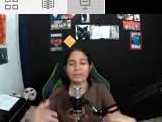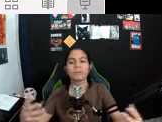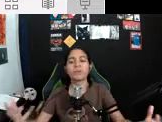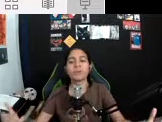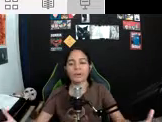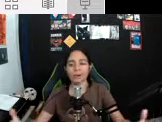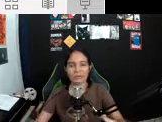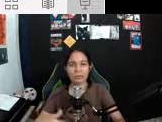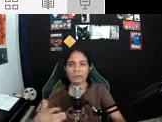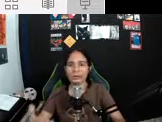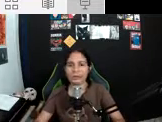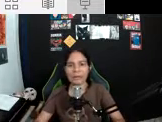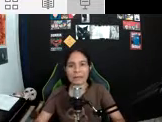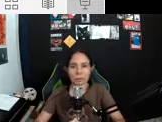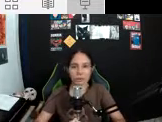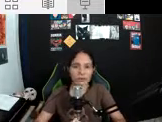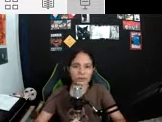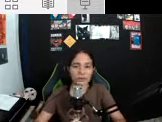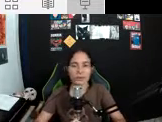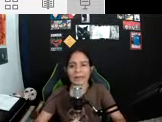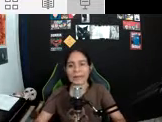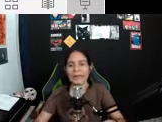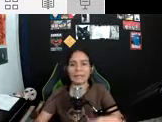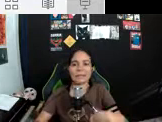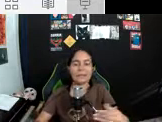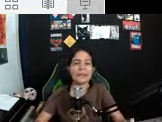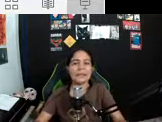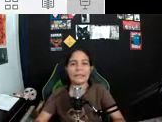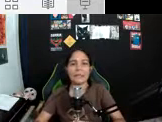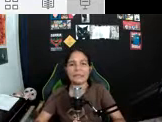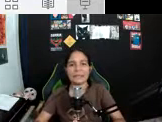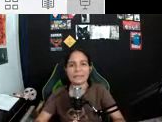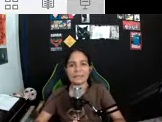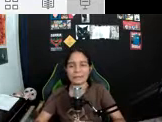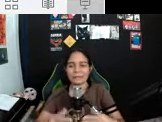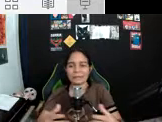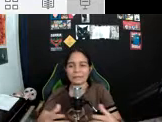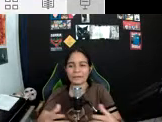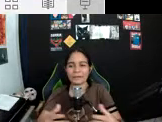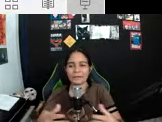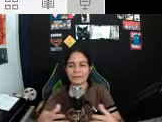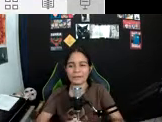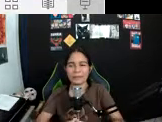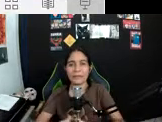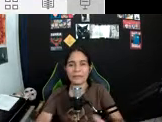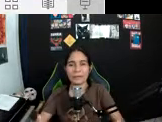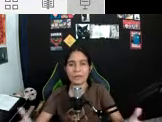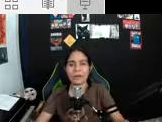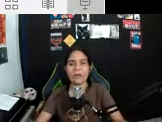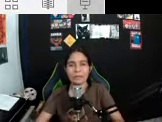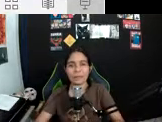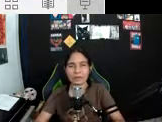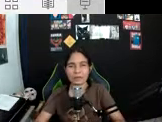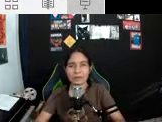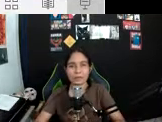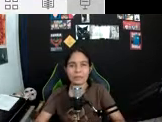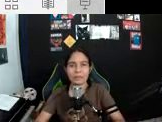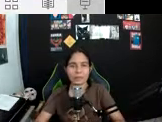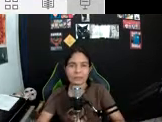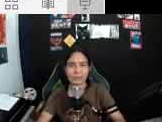né, mais poderosas por estarem portando uma arma, e aí, né, vai lá e saca uma arma